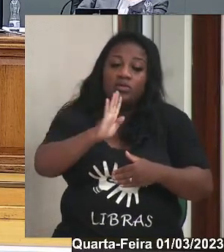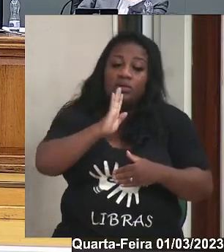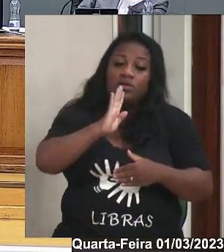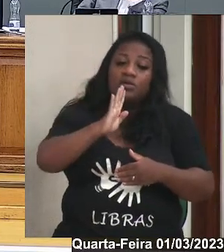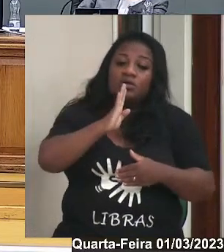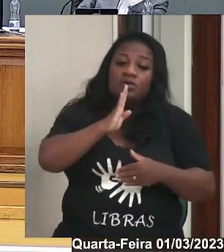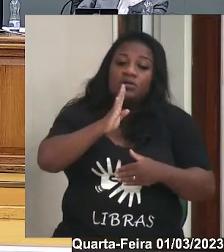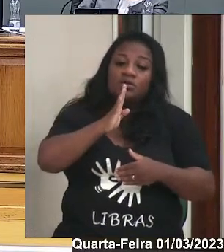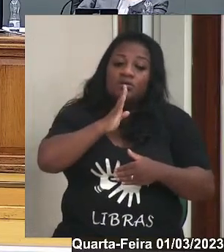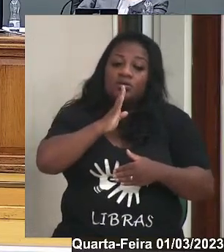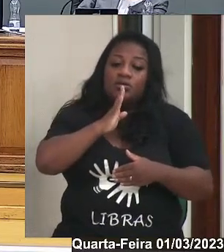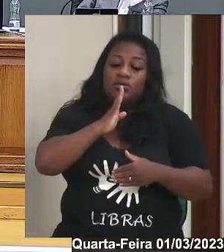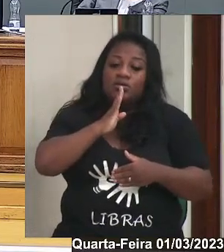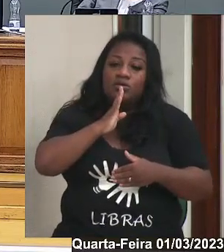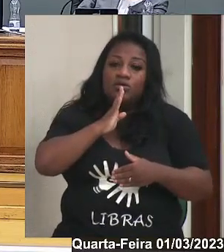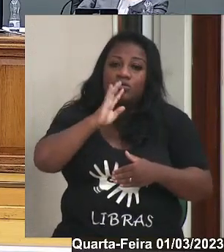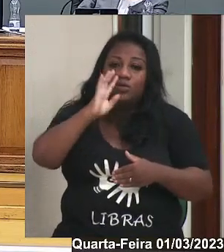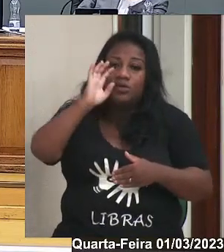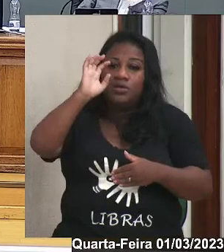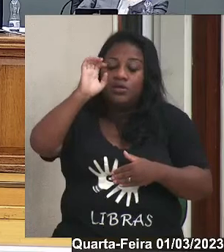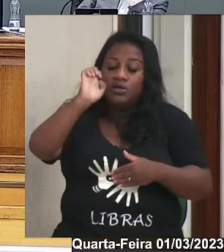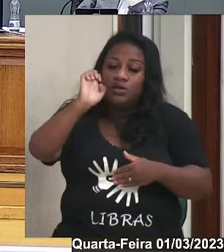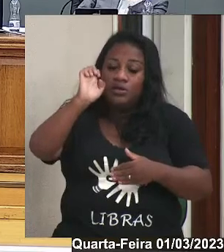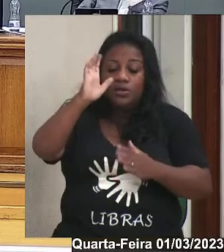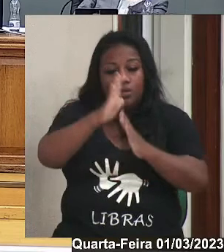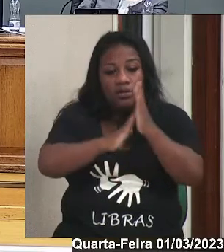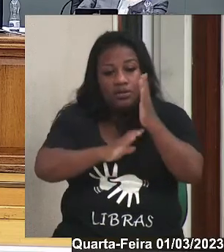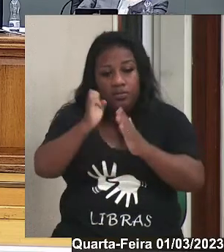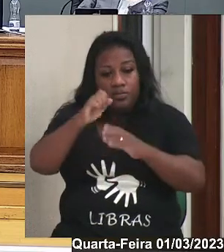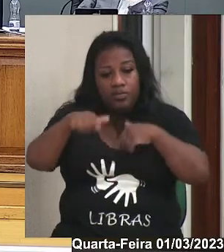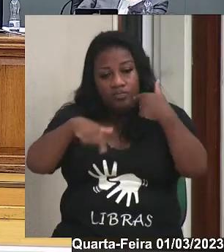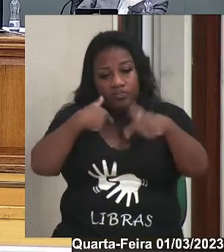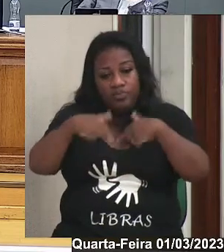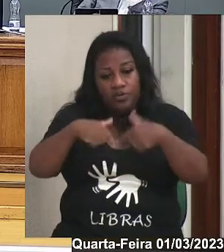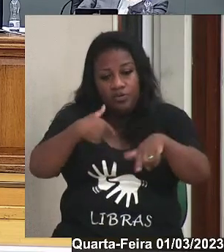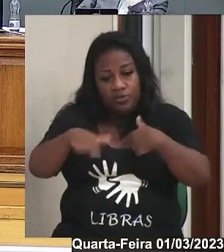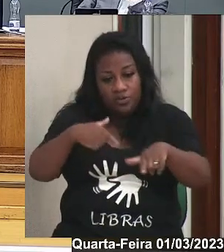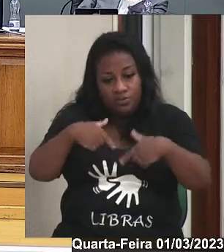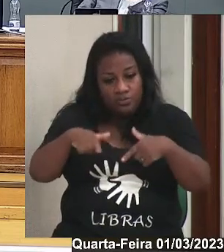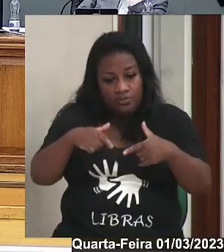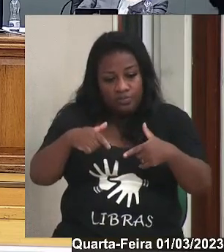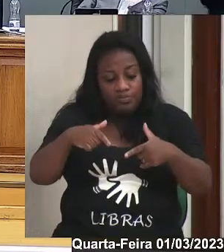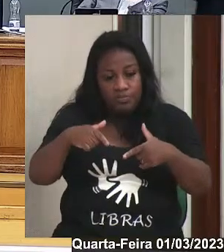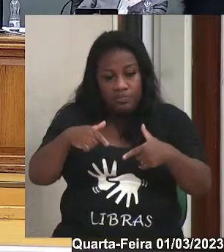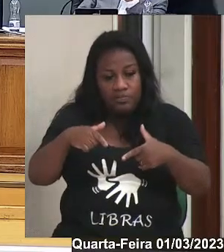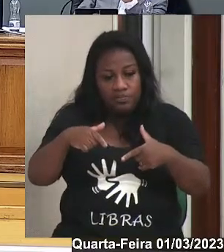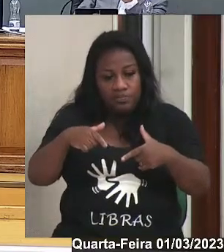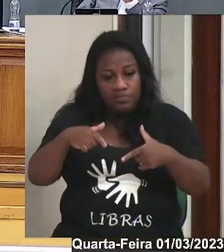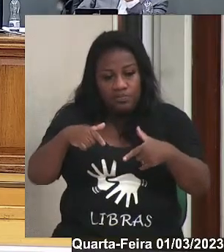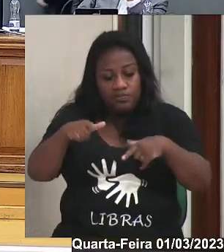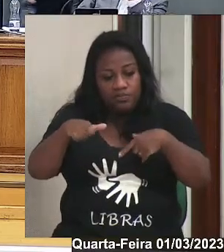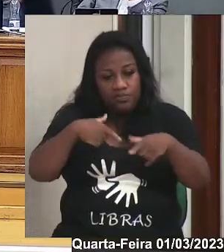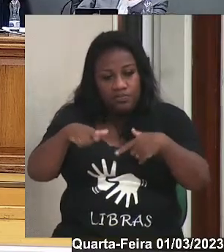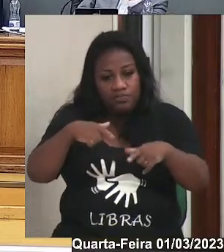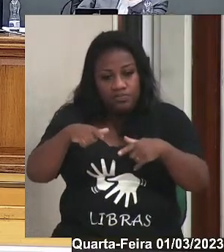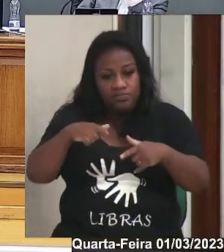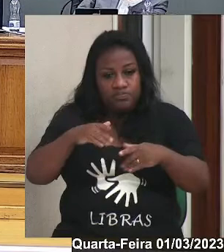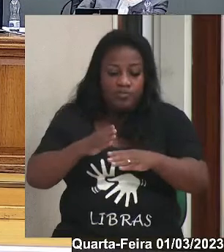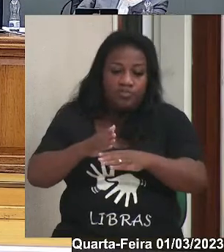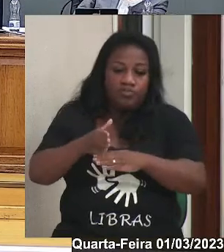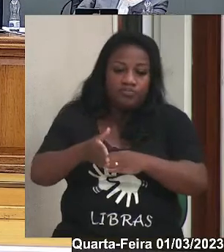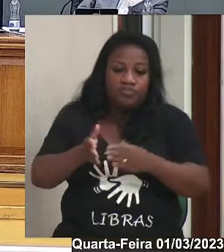casa, em nome da cidade de Imbu das Artes, pelo relevante trabalho desenvolvido, tanto no ramo comercial quanto no apoio à